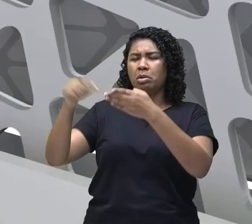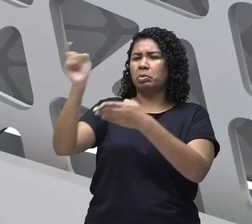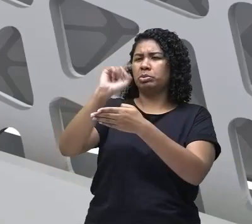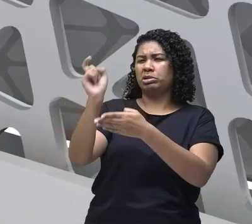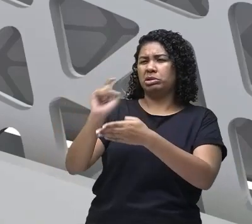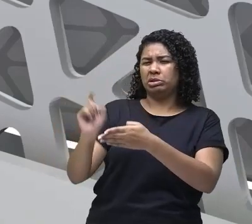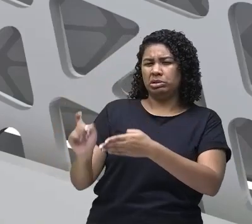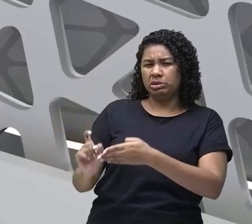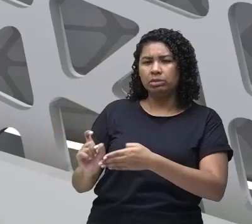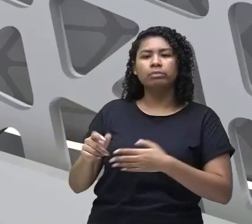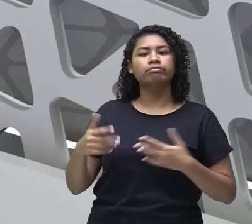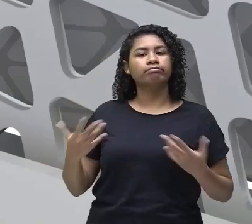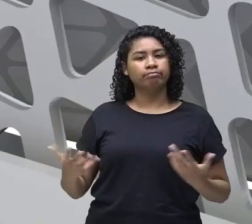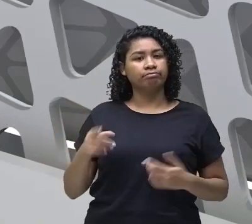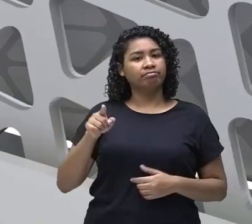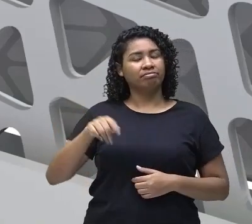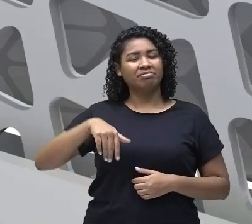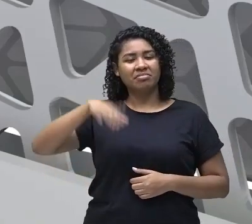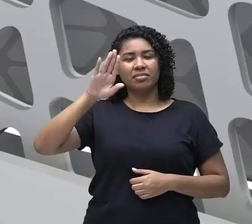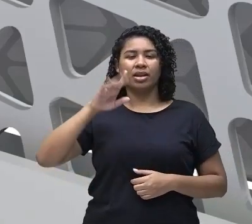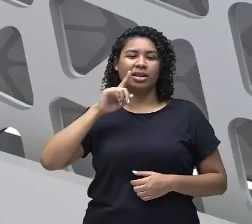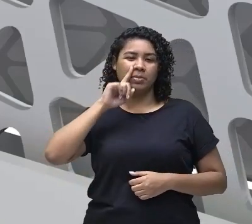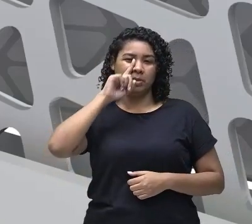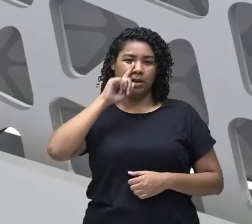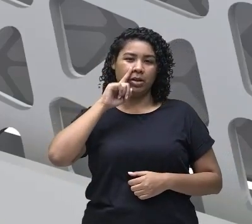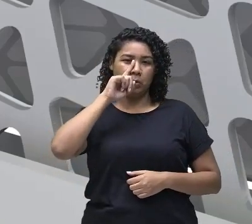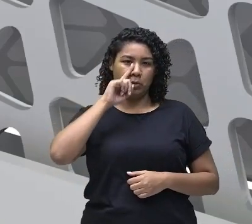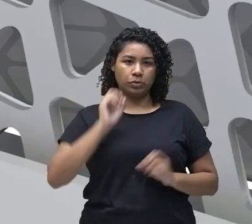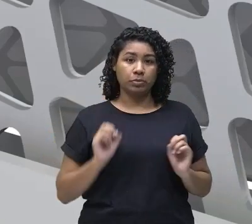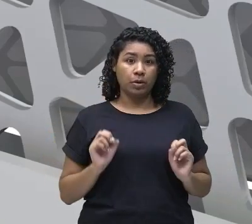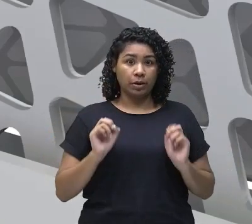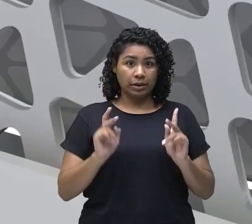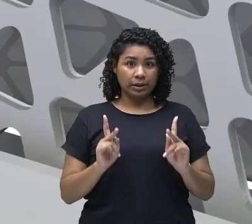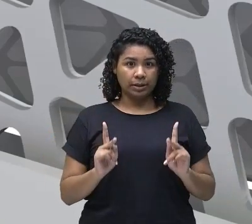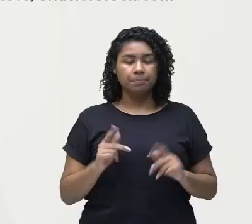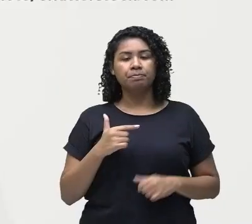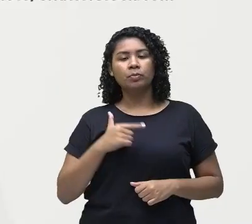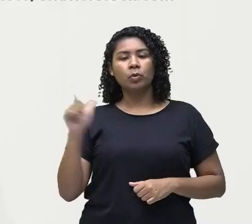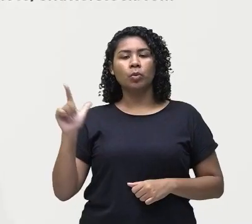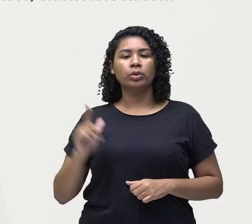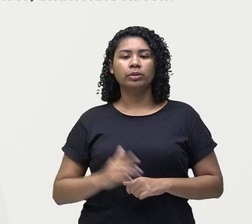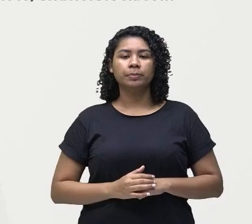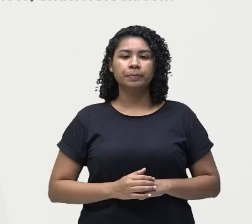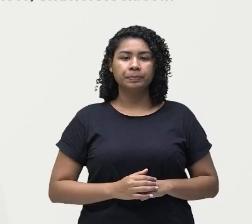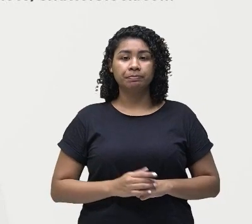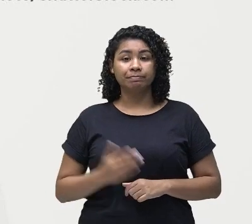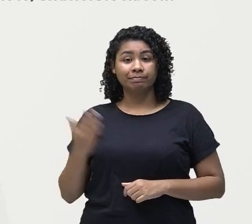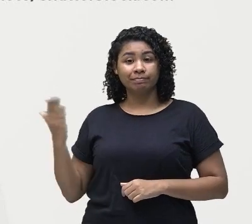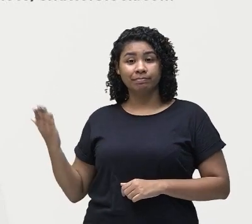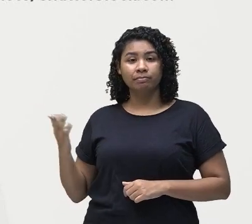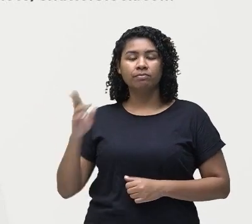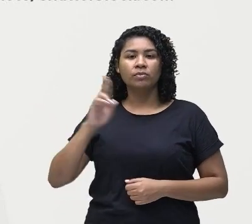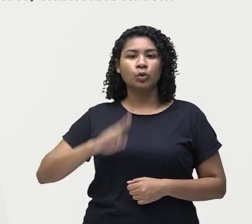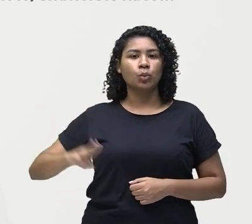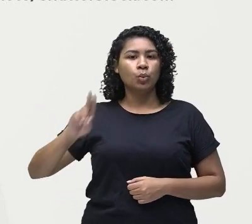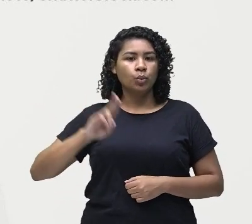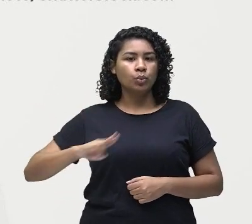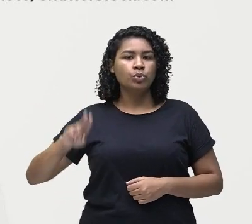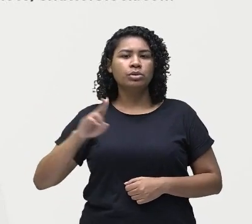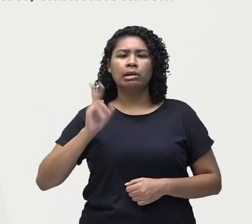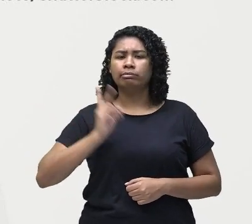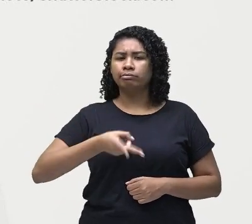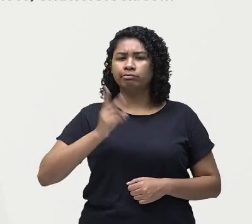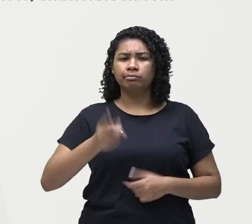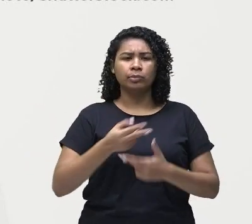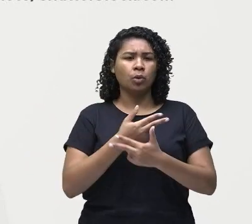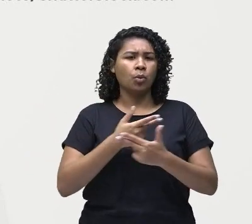atmosfera, não esses outros aí mais simples. Vamos ver outra atitude. Utilização dos transportes públicos